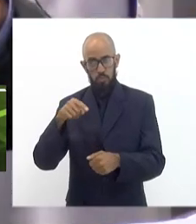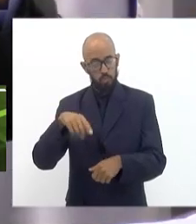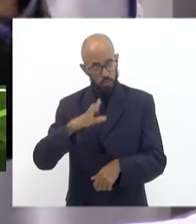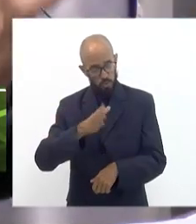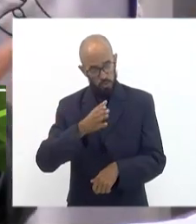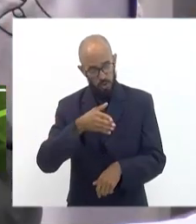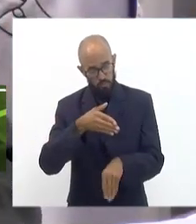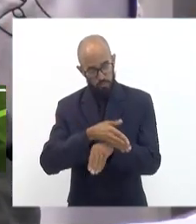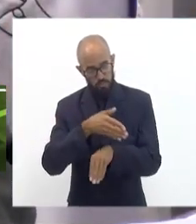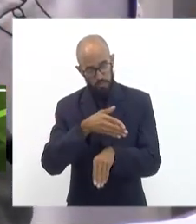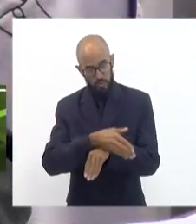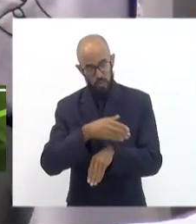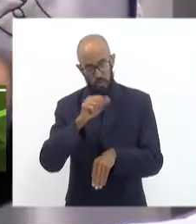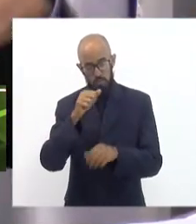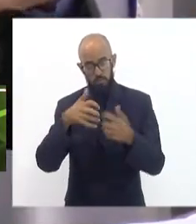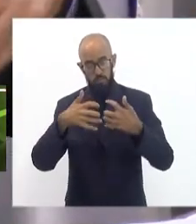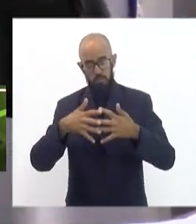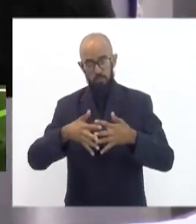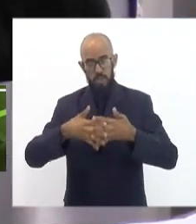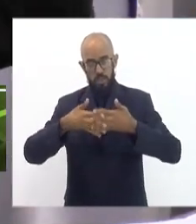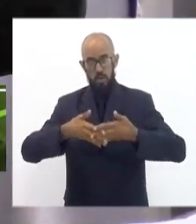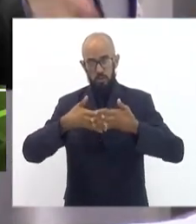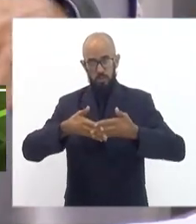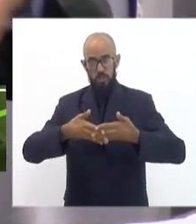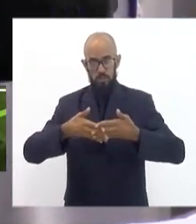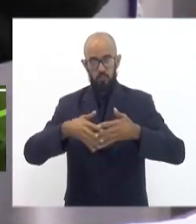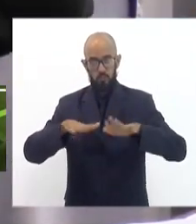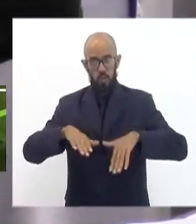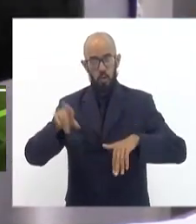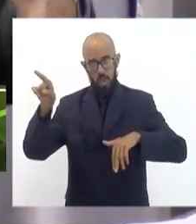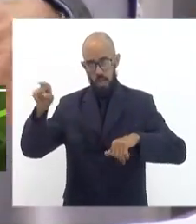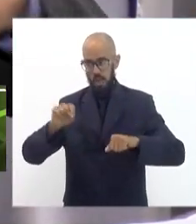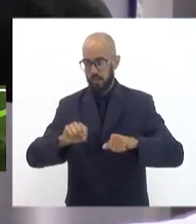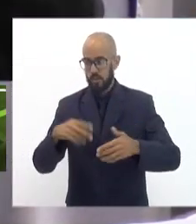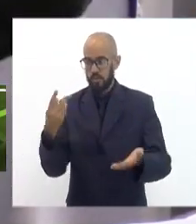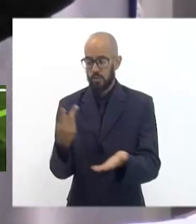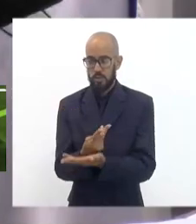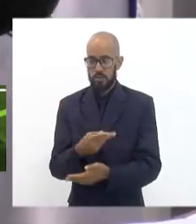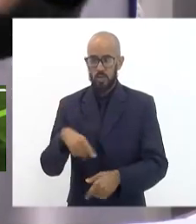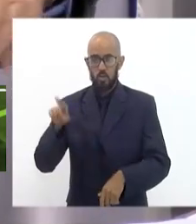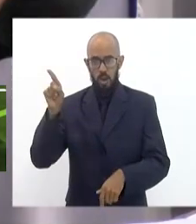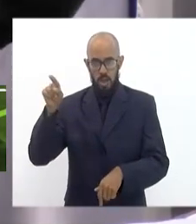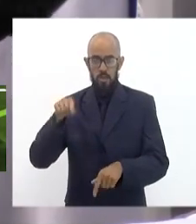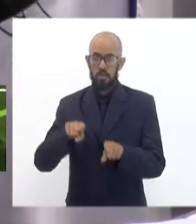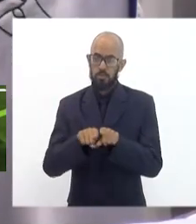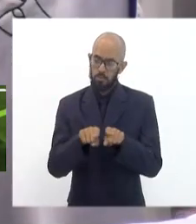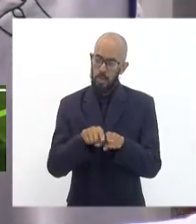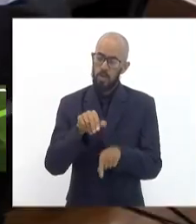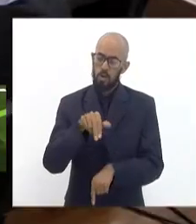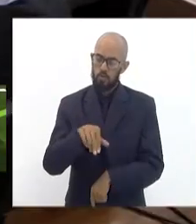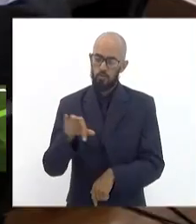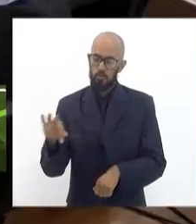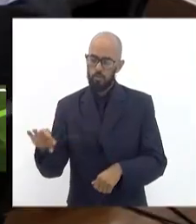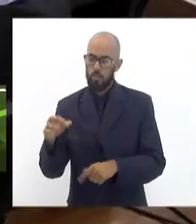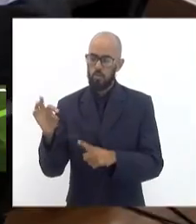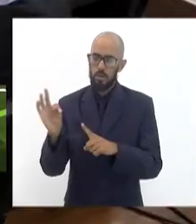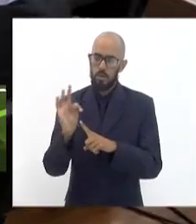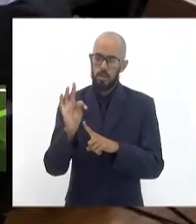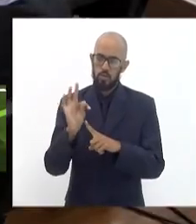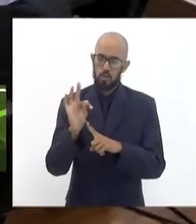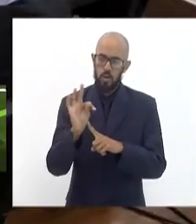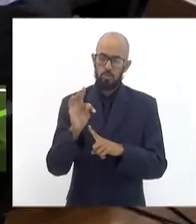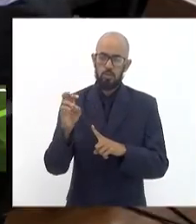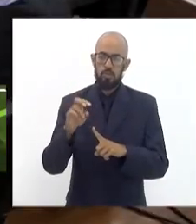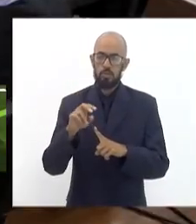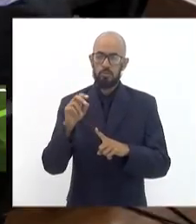Petrópolis cidade que eu conheço bem e o que vale para Petrópolis vale para Friburgo vale para Teresópolis já vale para a cidade do Rio de Janeiro